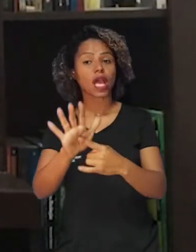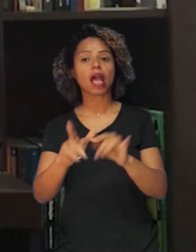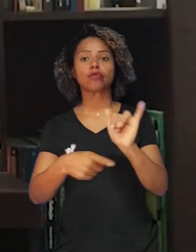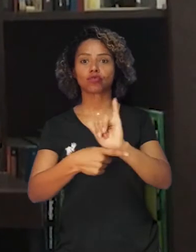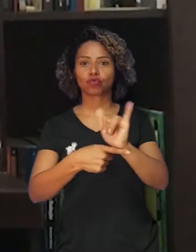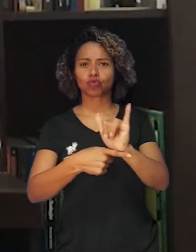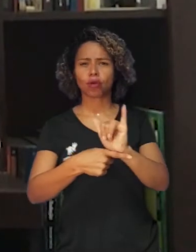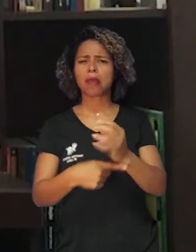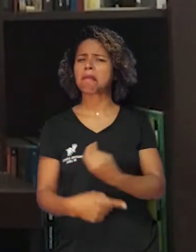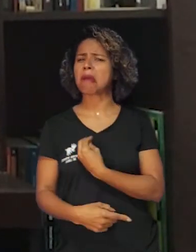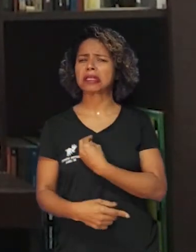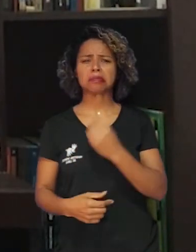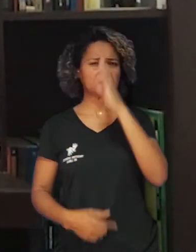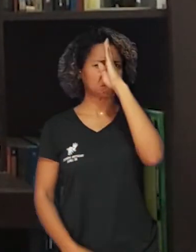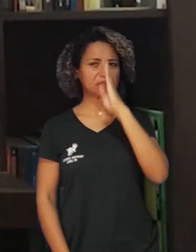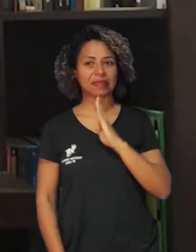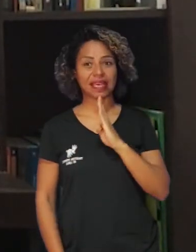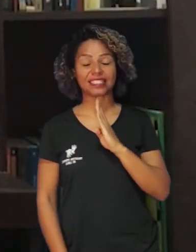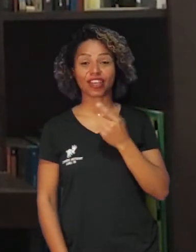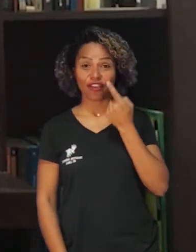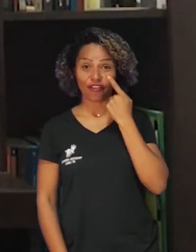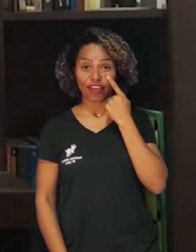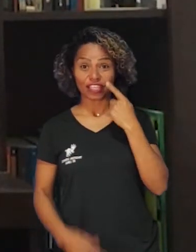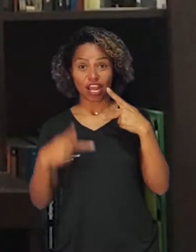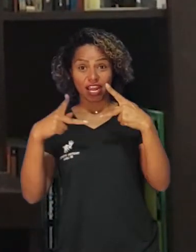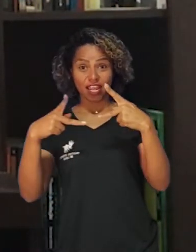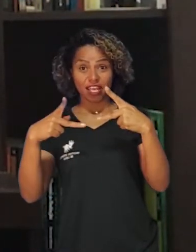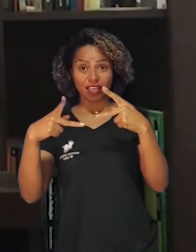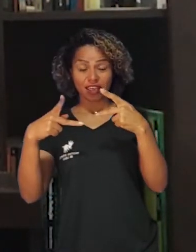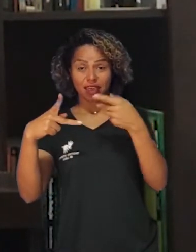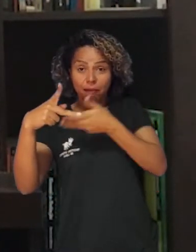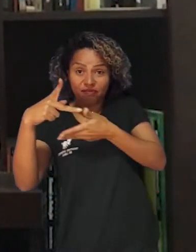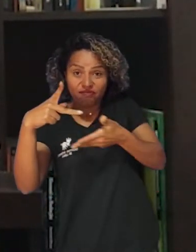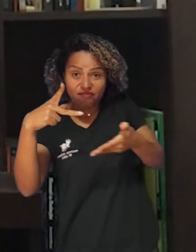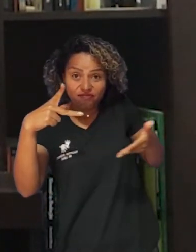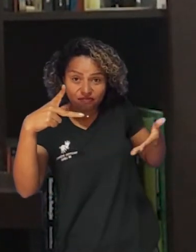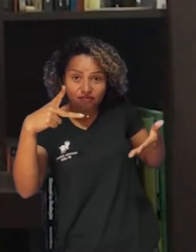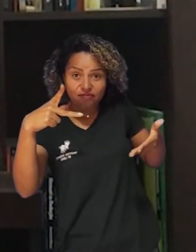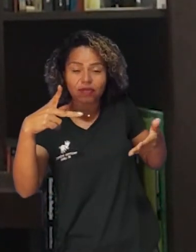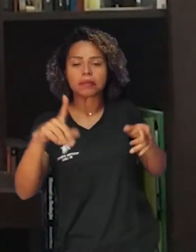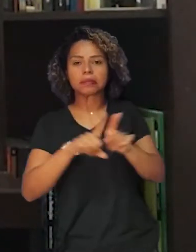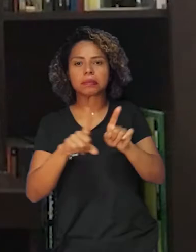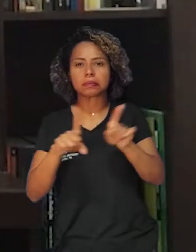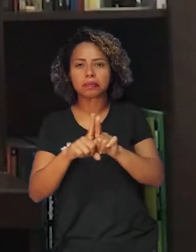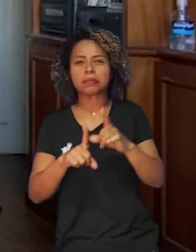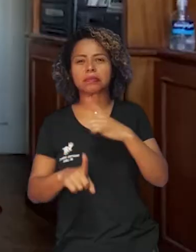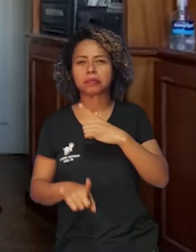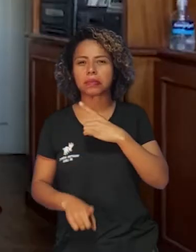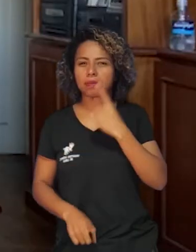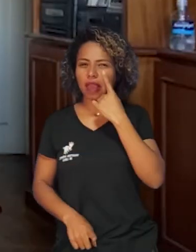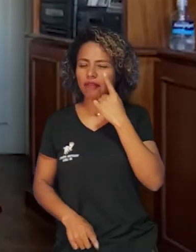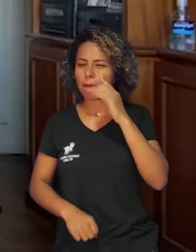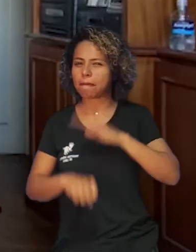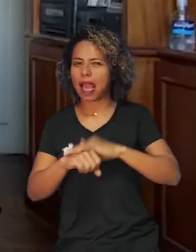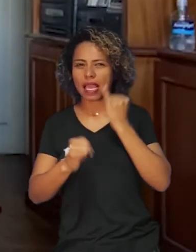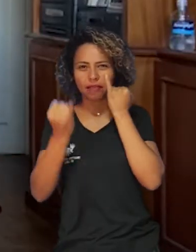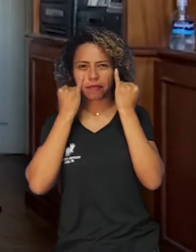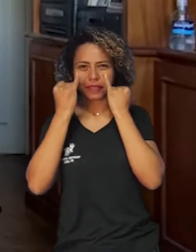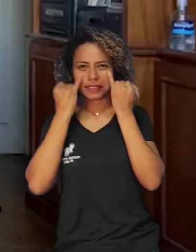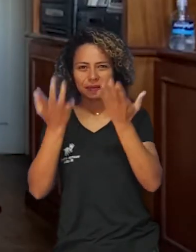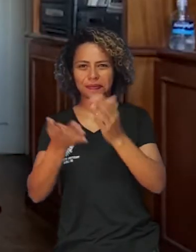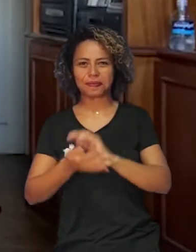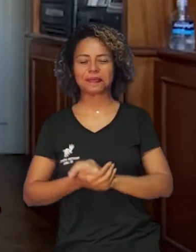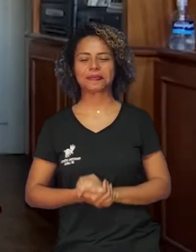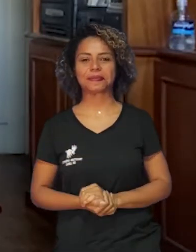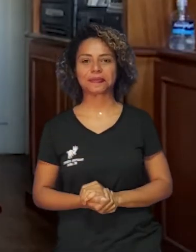gratuita. Acesse o link na descrição deste vídeo para se inscrever e para saber mais informações. E agora nós vamos